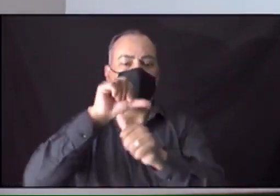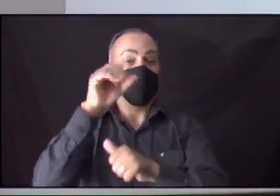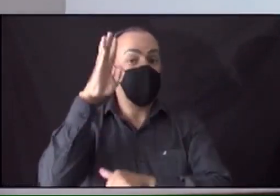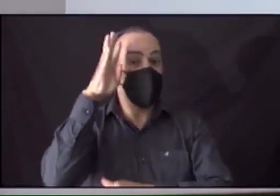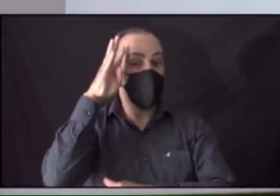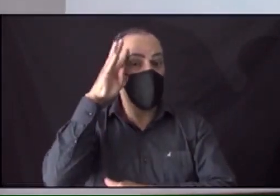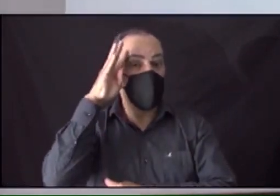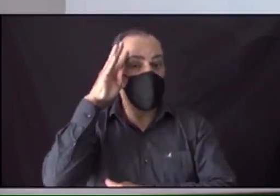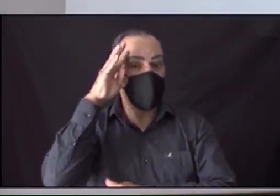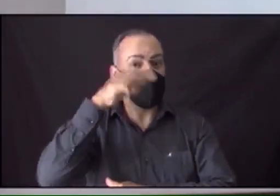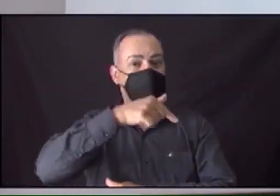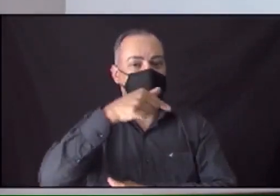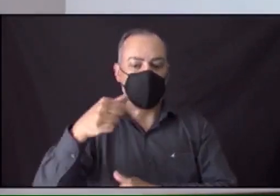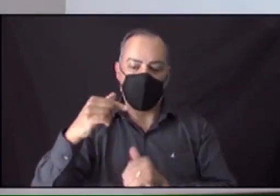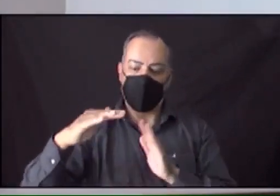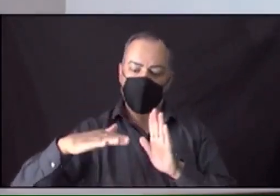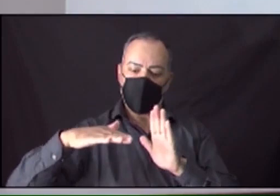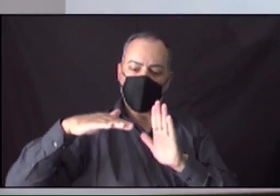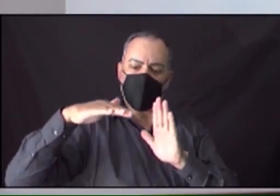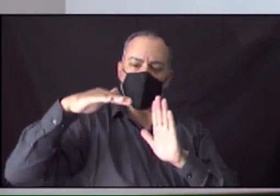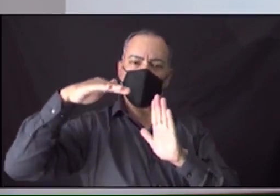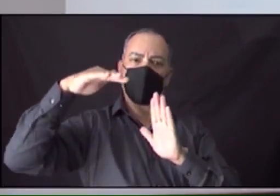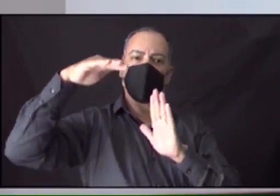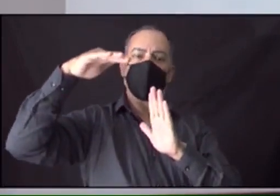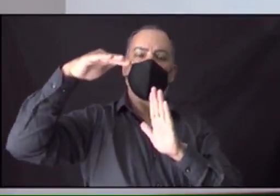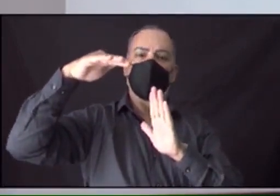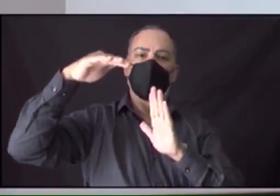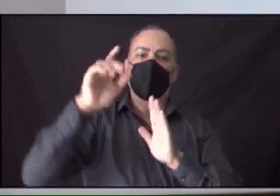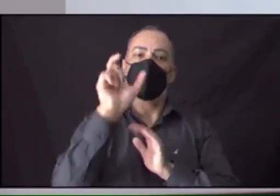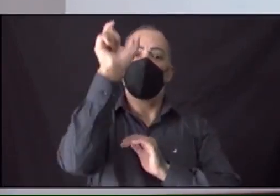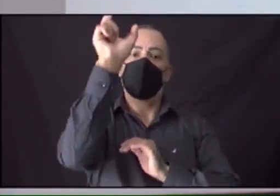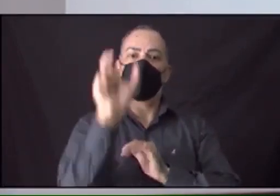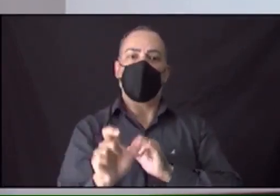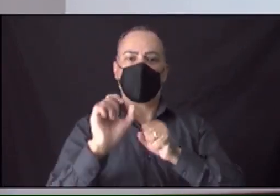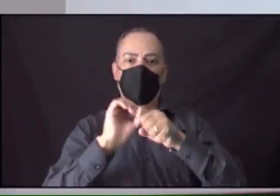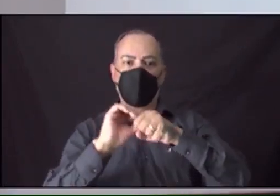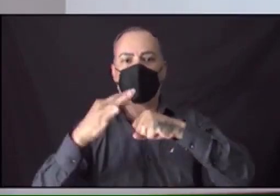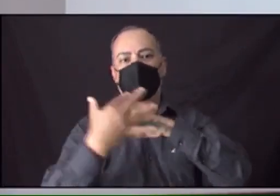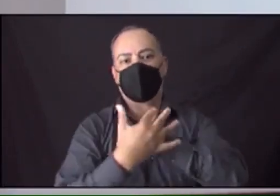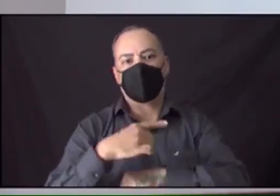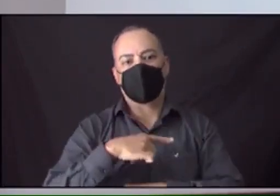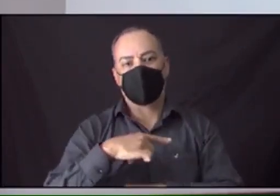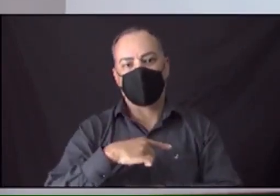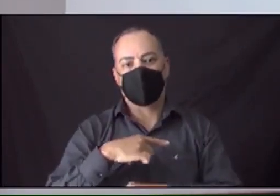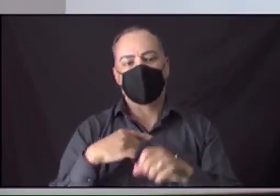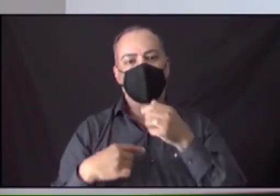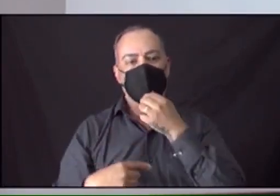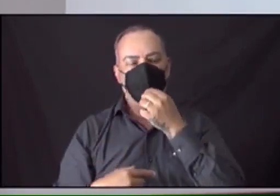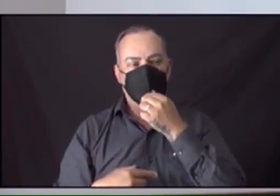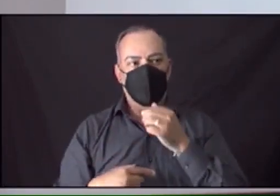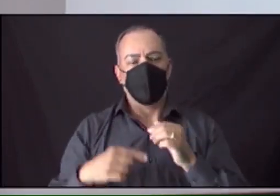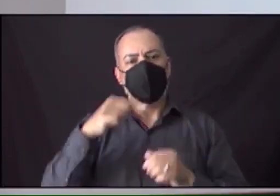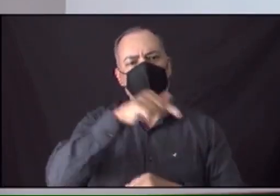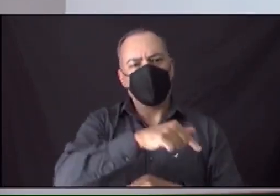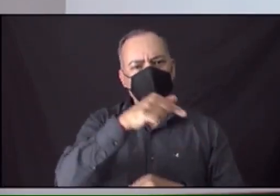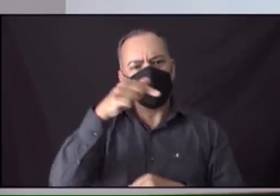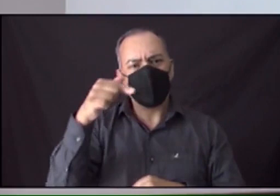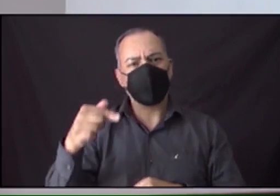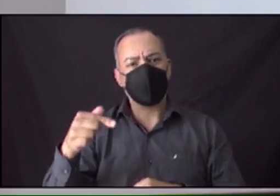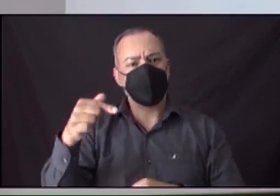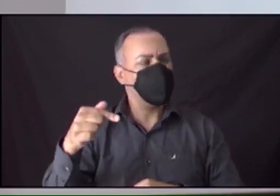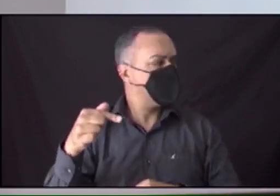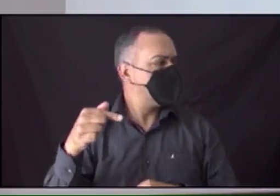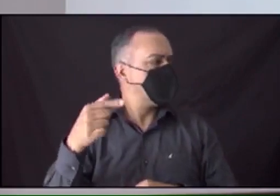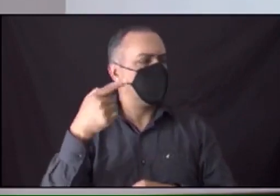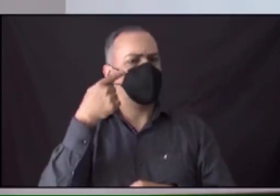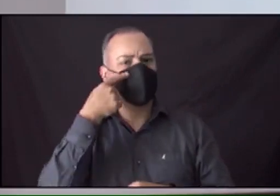subiu o pico, 1, 2, na terceira semana ela já entrou numa estabilização. Já aqui nessa semana, foi